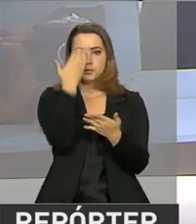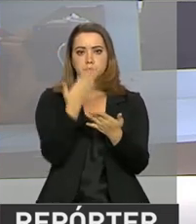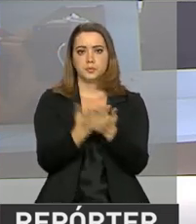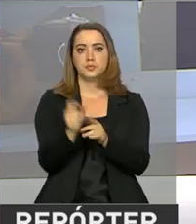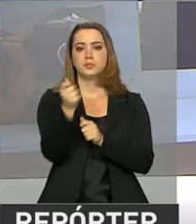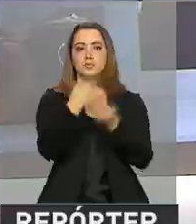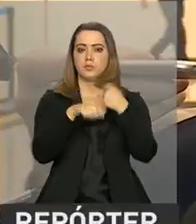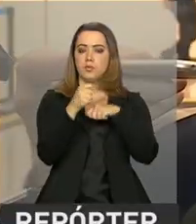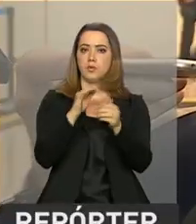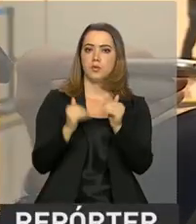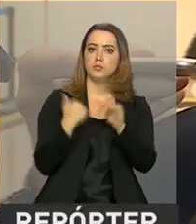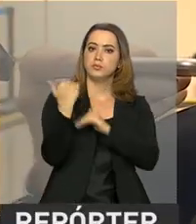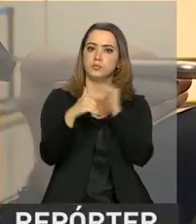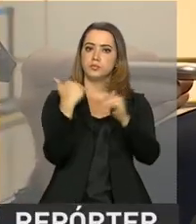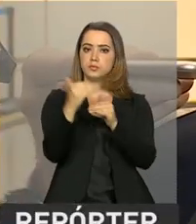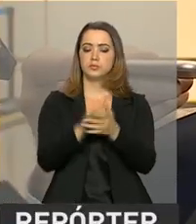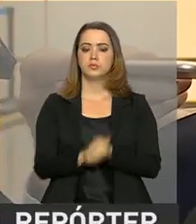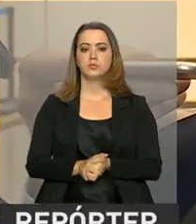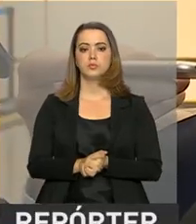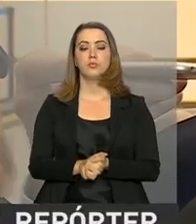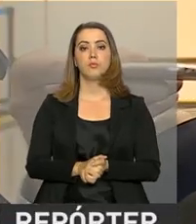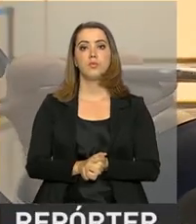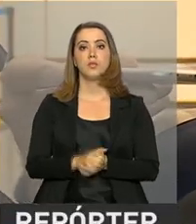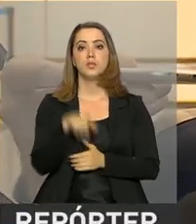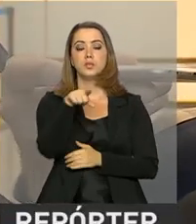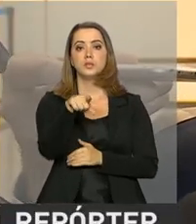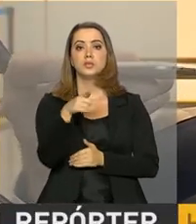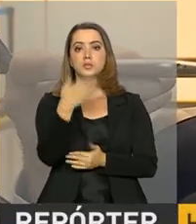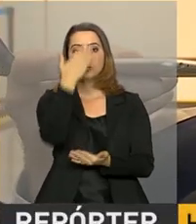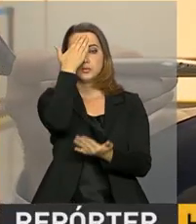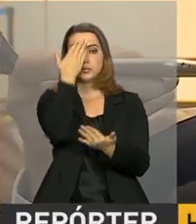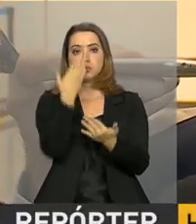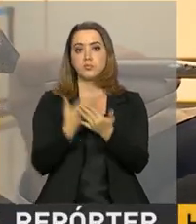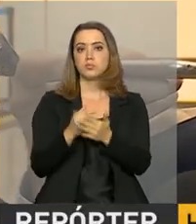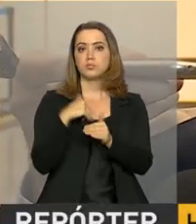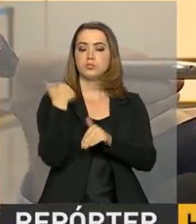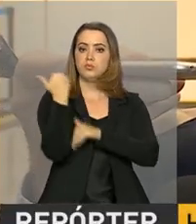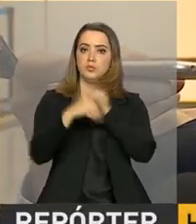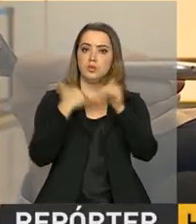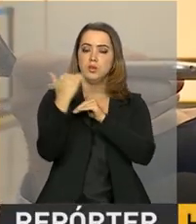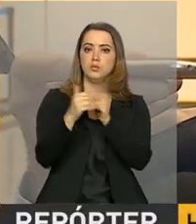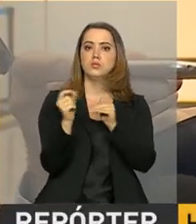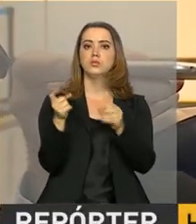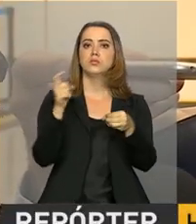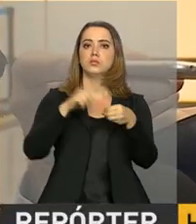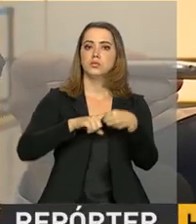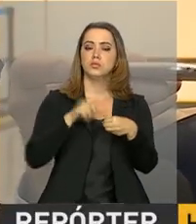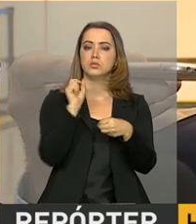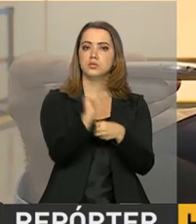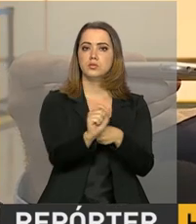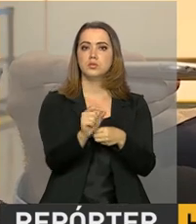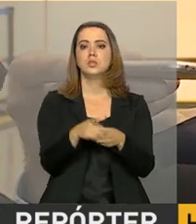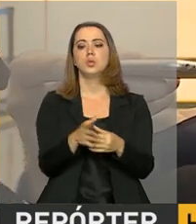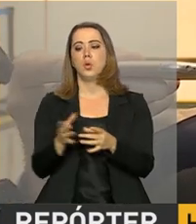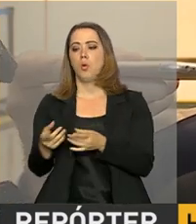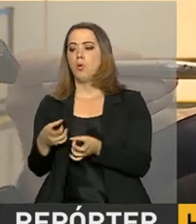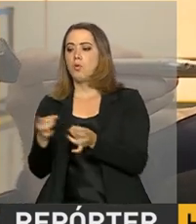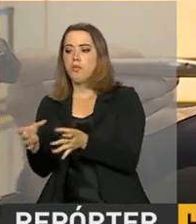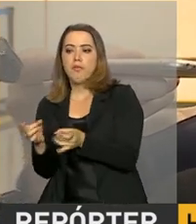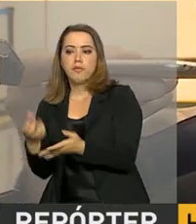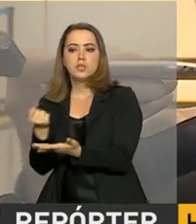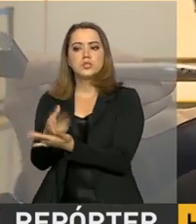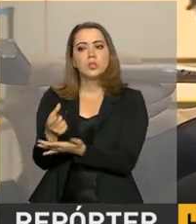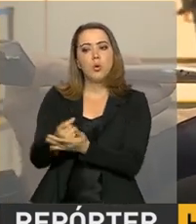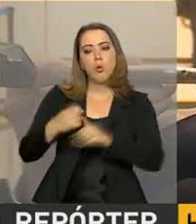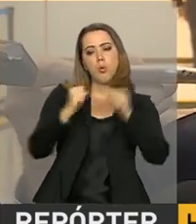a crescer a confiança do Consumidor está aumentando a confiança do comércio